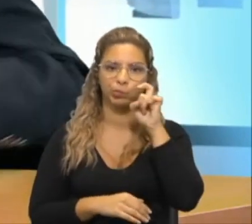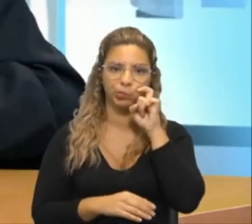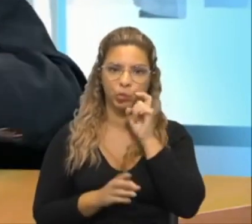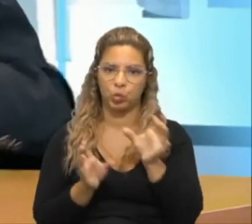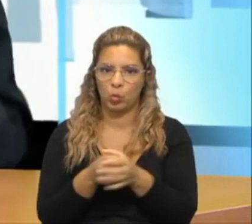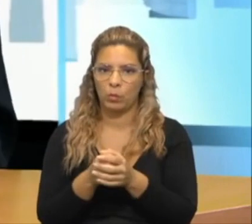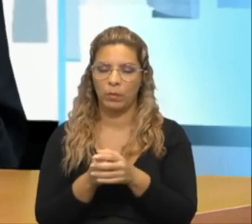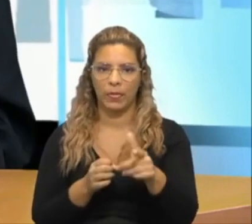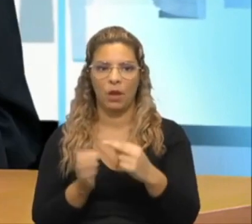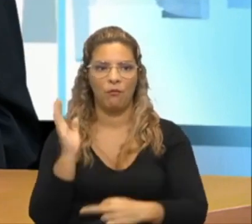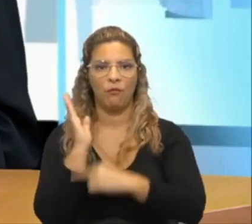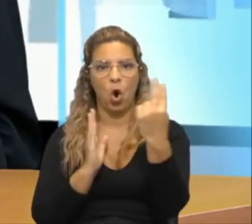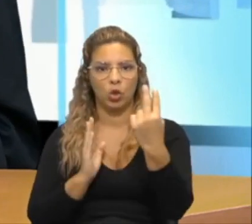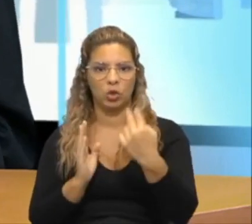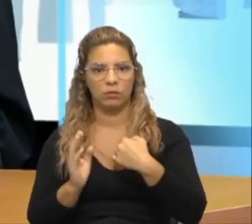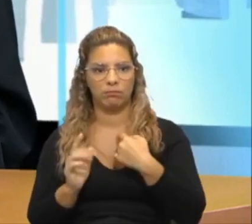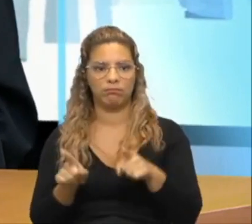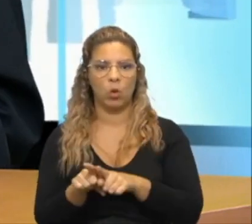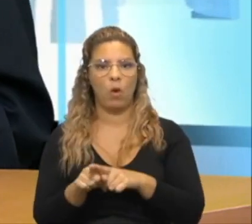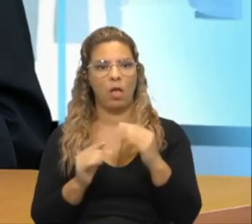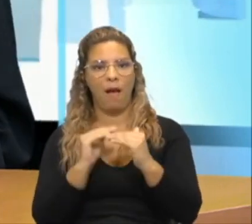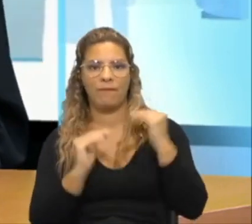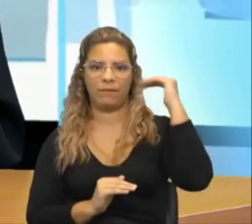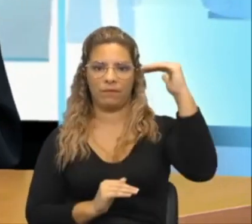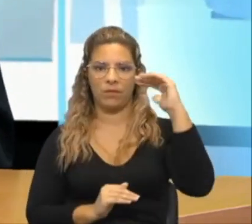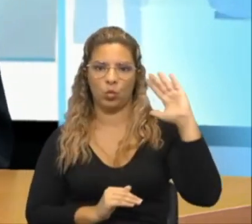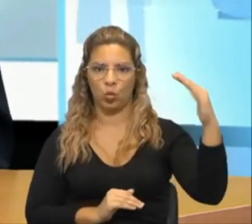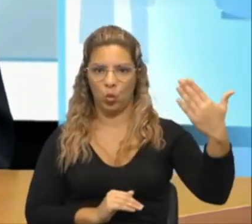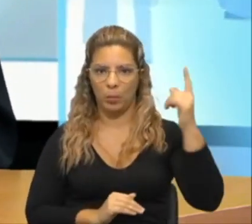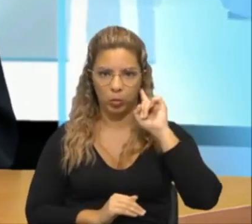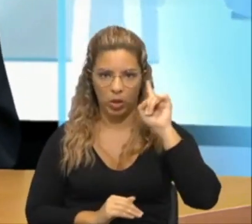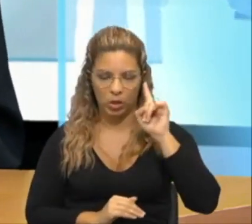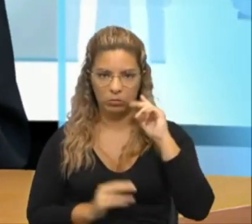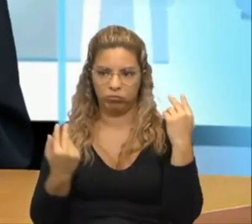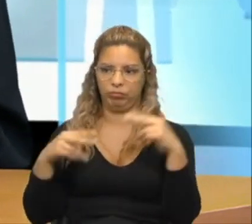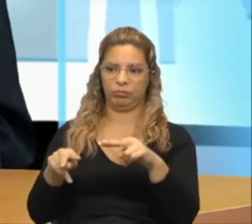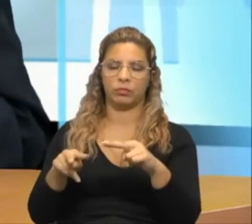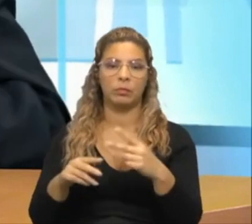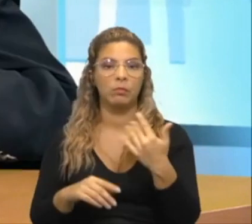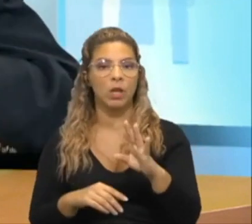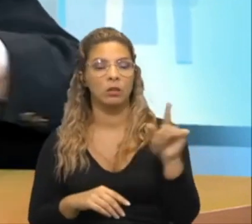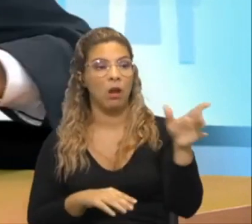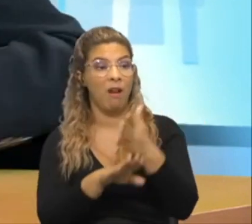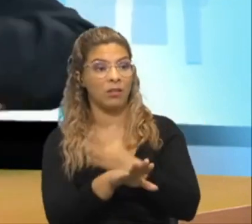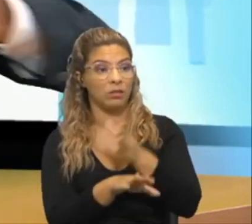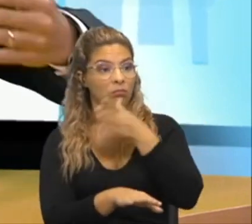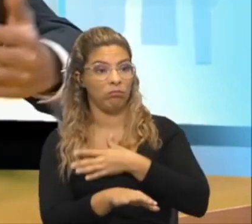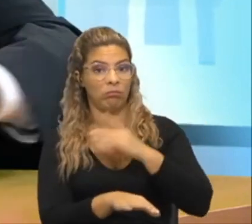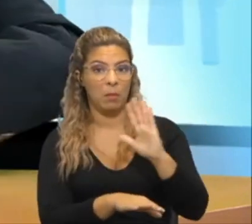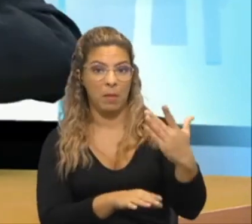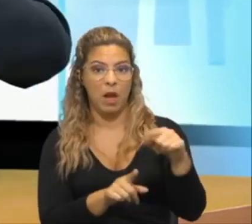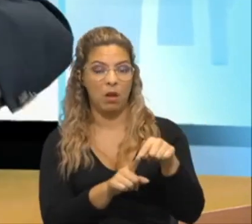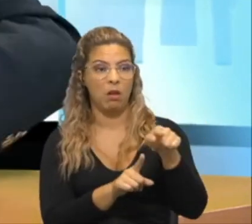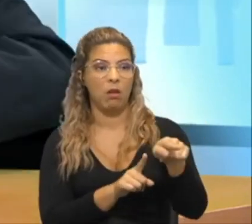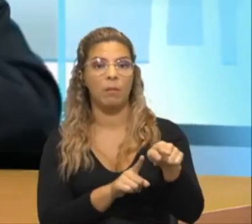uma voz muito maior. E eu diria que há duas coisas que são relevantes. A primeira foi a que mencionou, que é pensarmos de que forma é que